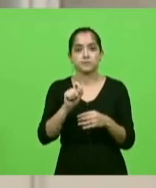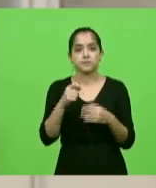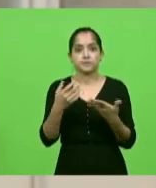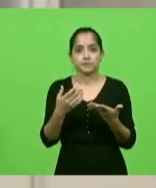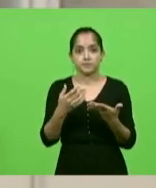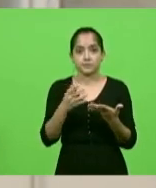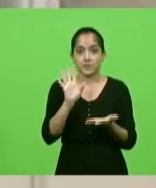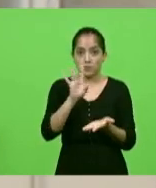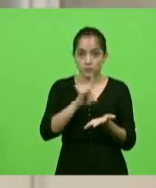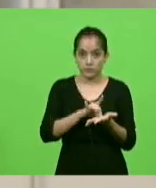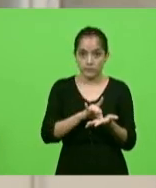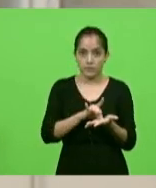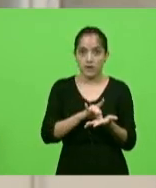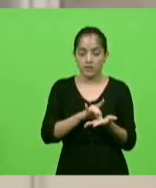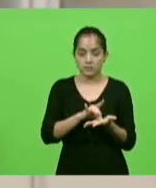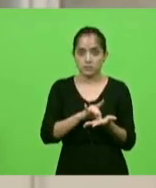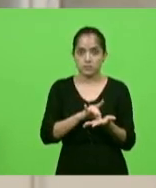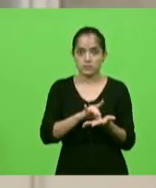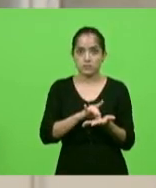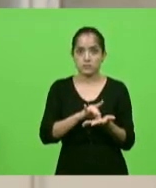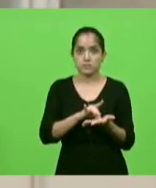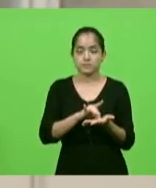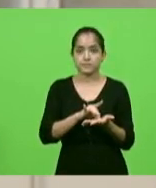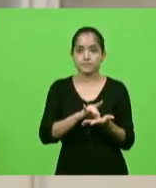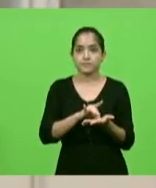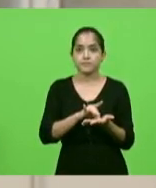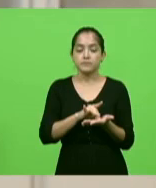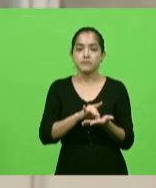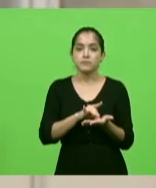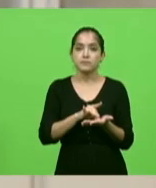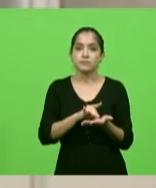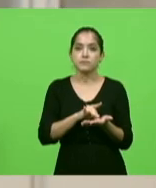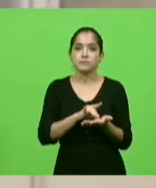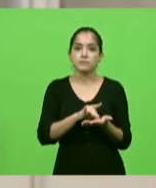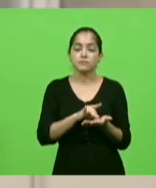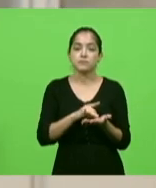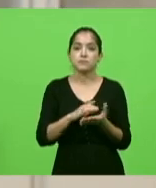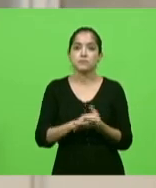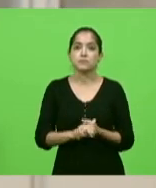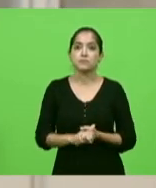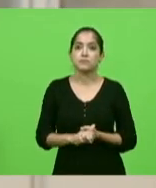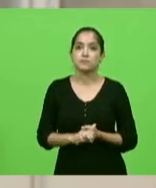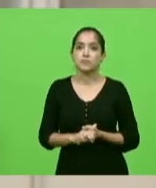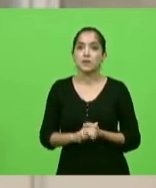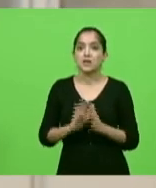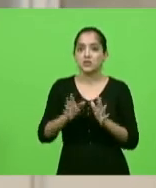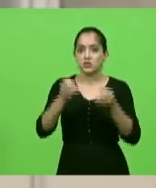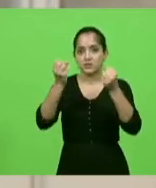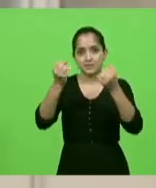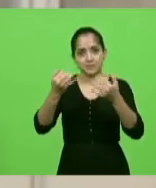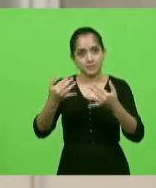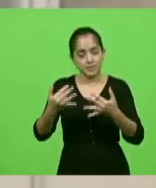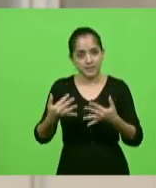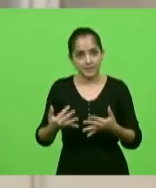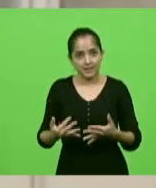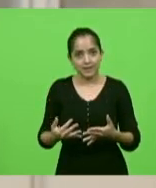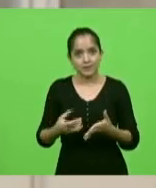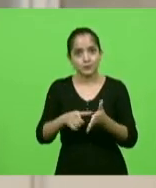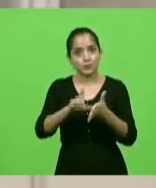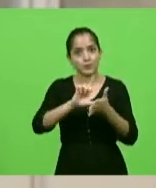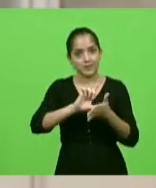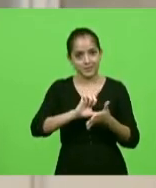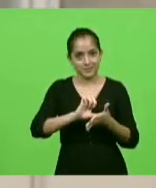aos fatos atinentes à a já re falada